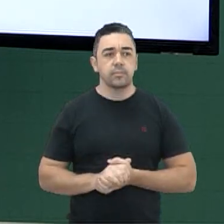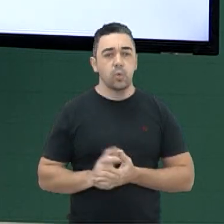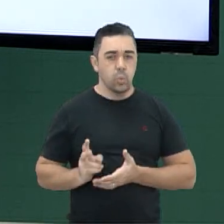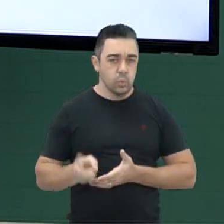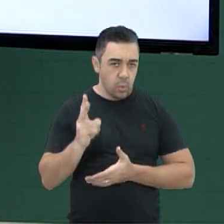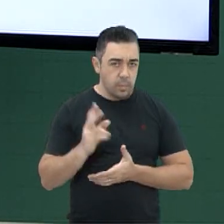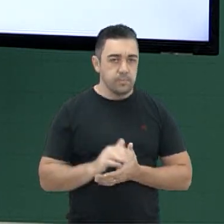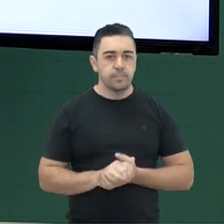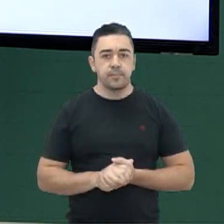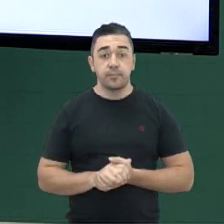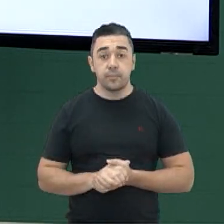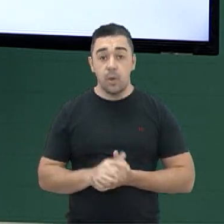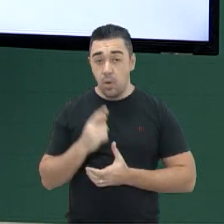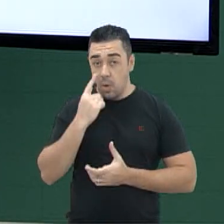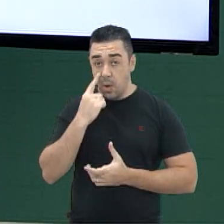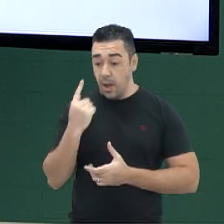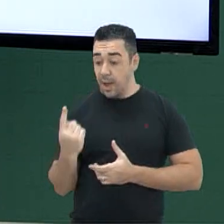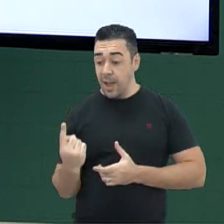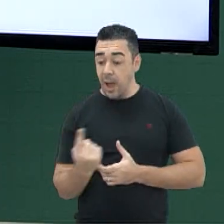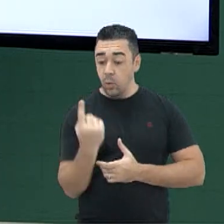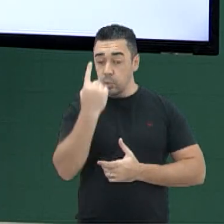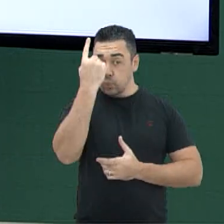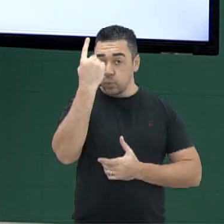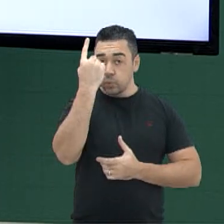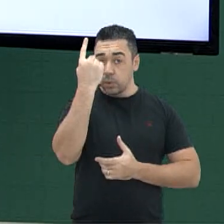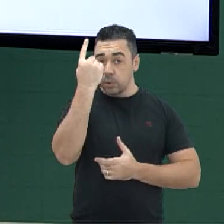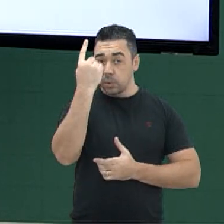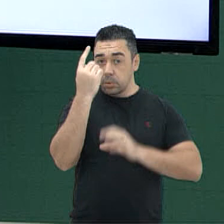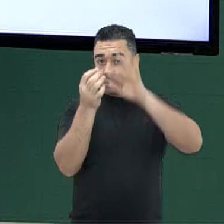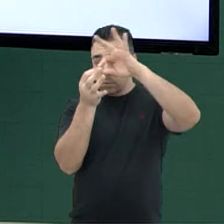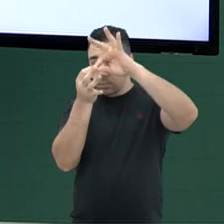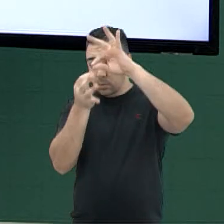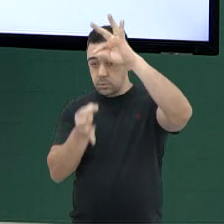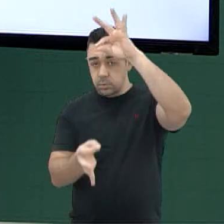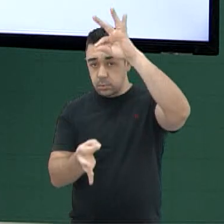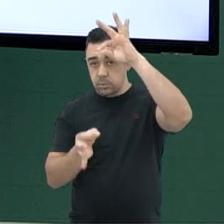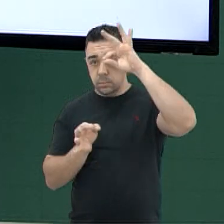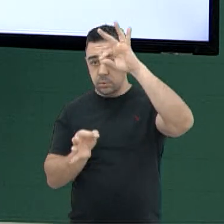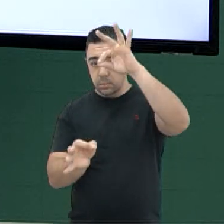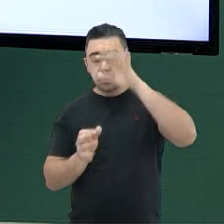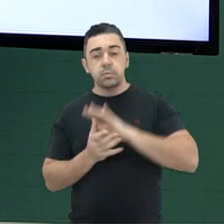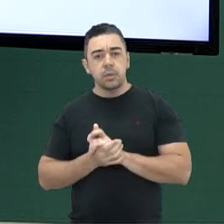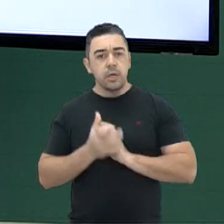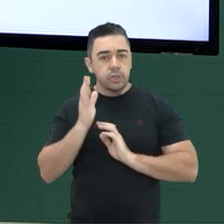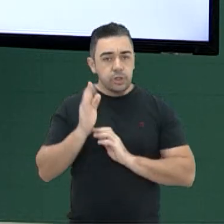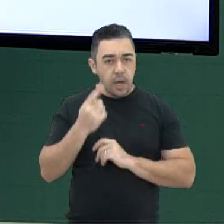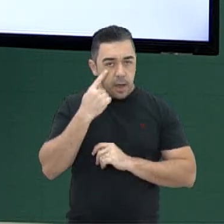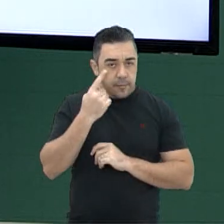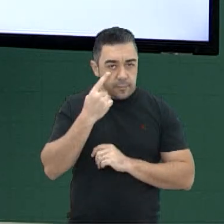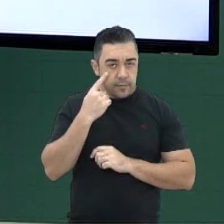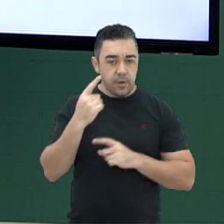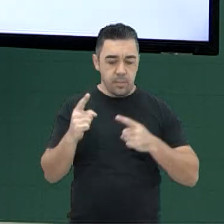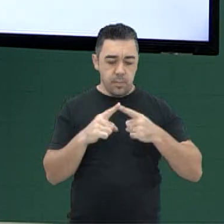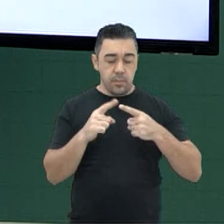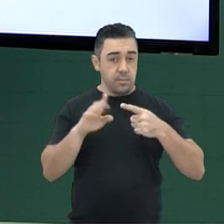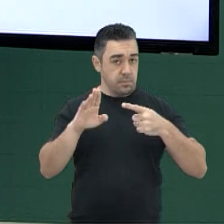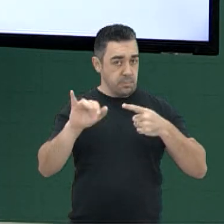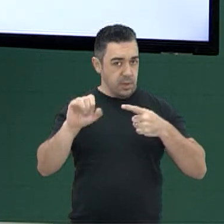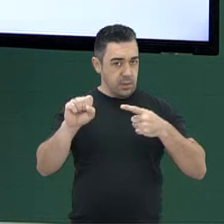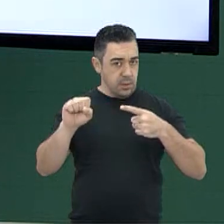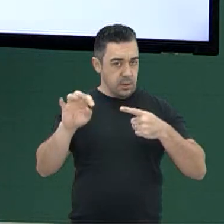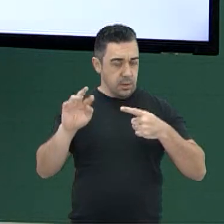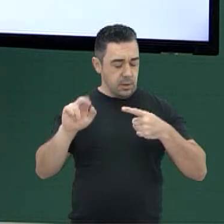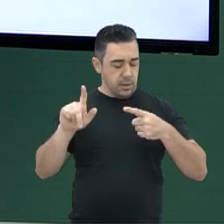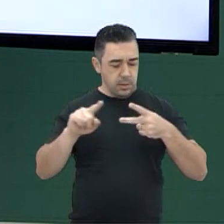Olha lá. A altura de um triângulo, outra recordação. Nós vimos bissetriz, nós vimos mediatriz e agora nós vamos falar sobre